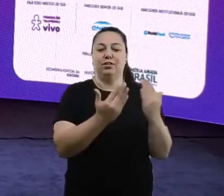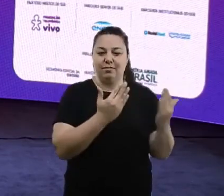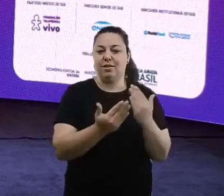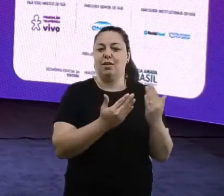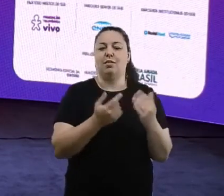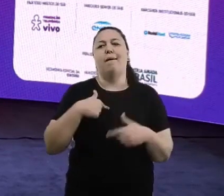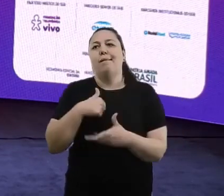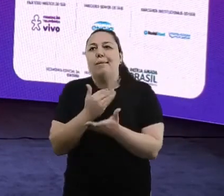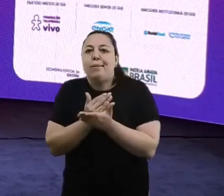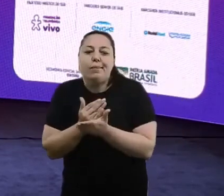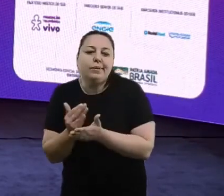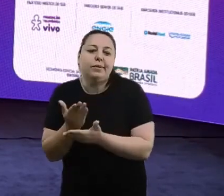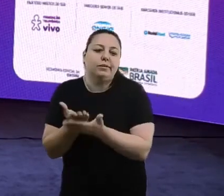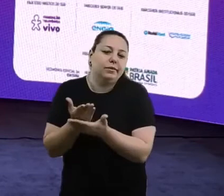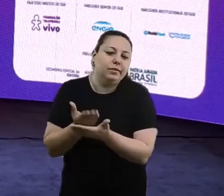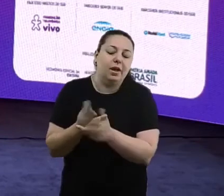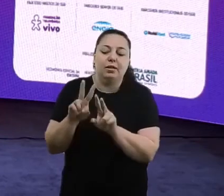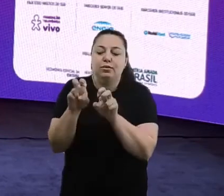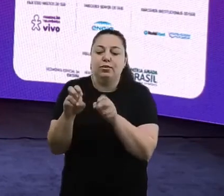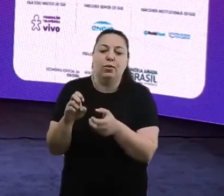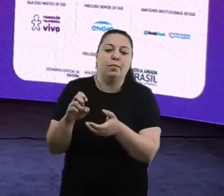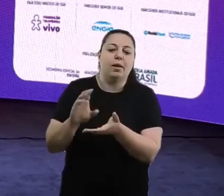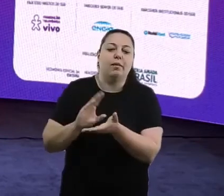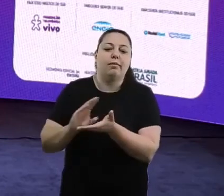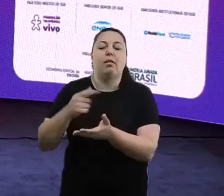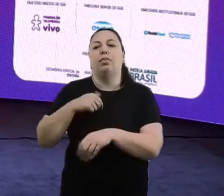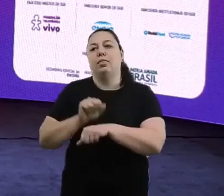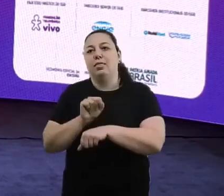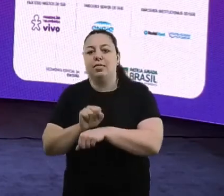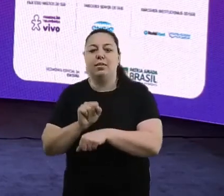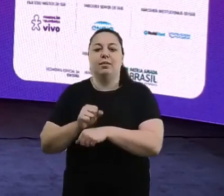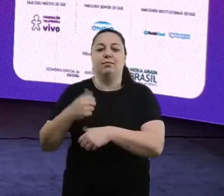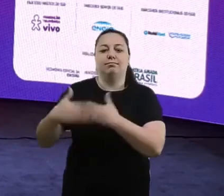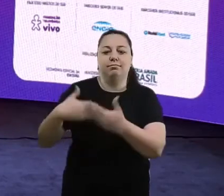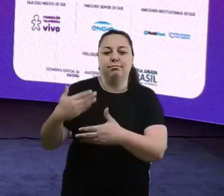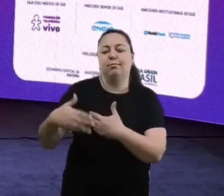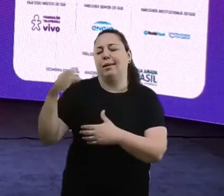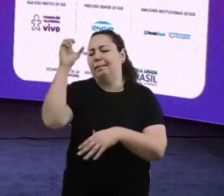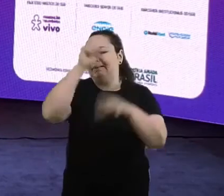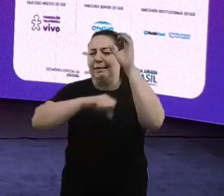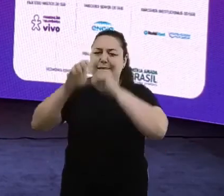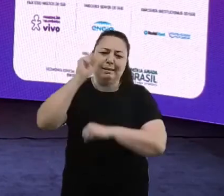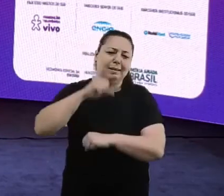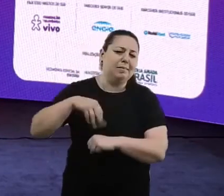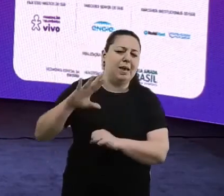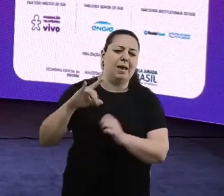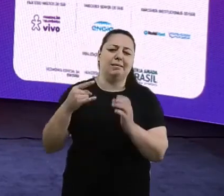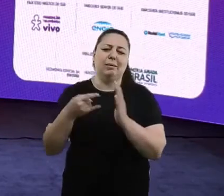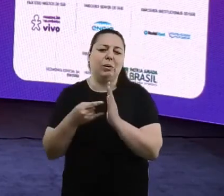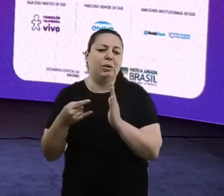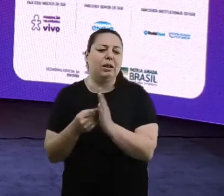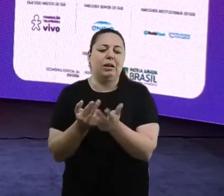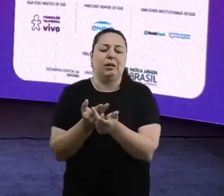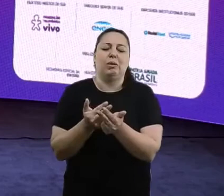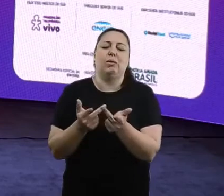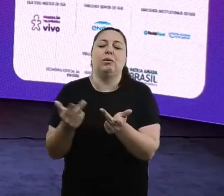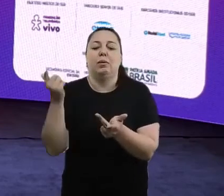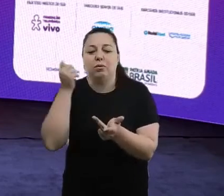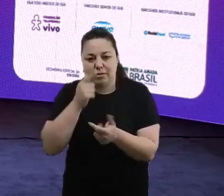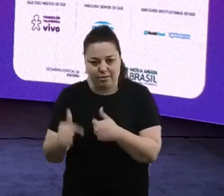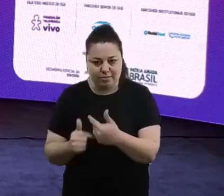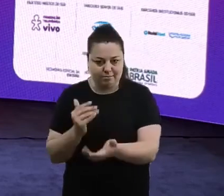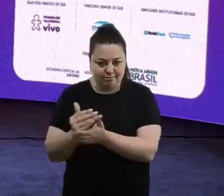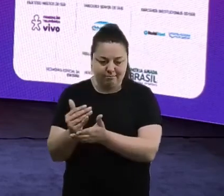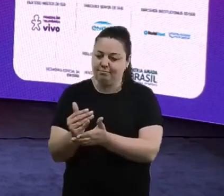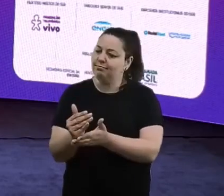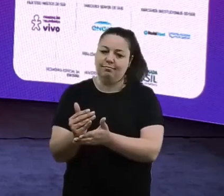começando a estudar sobre dados, tu tem que esperar saber sobre os algoritmos mais complexos para querer oferecer o teu trabalho. As